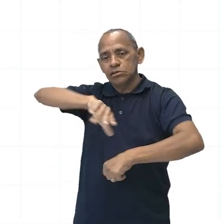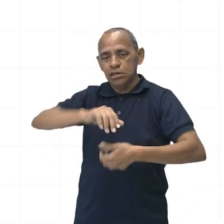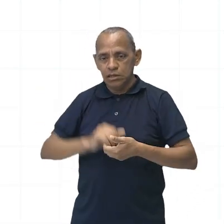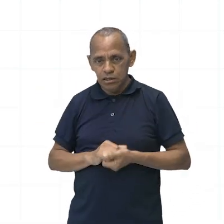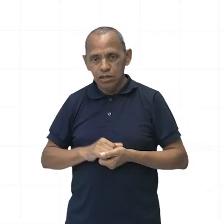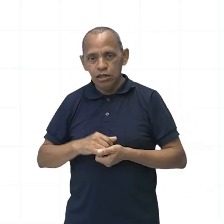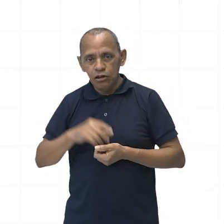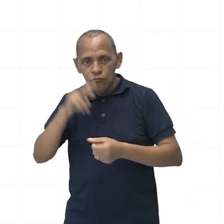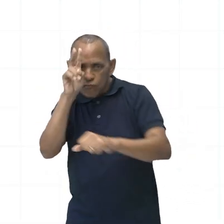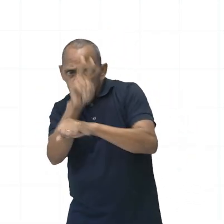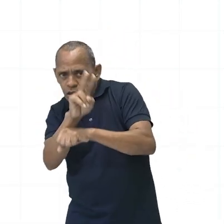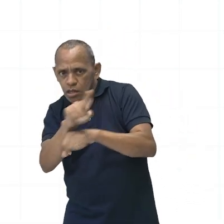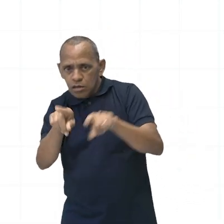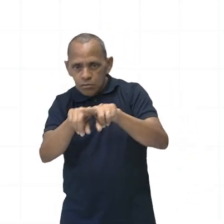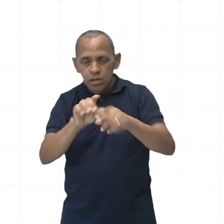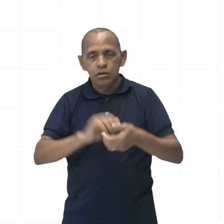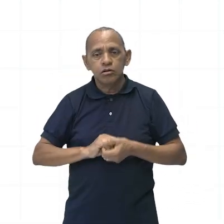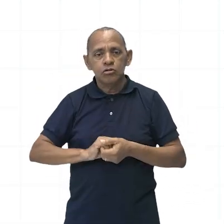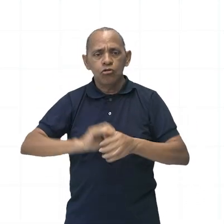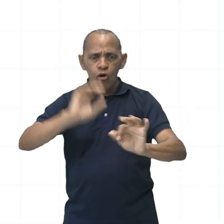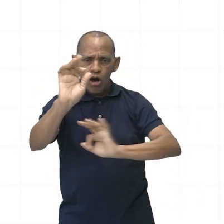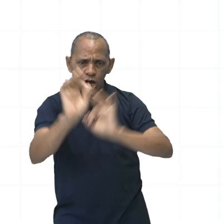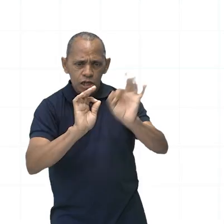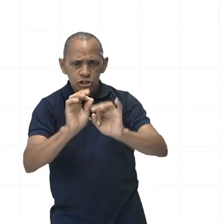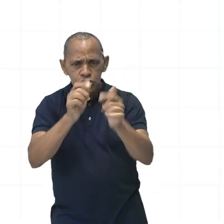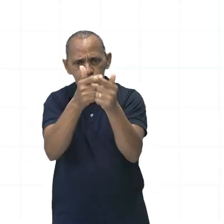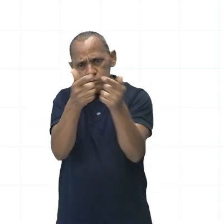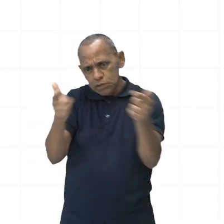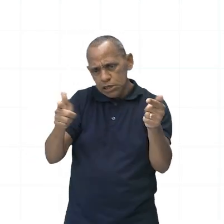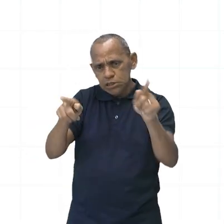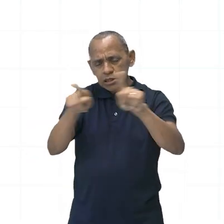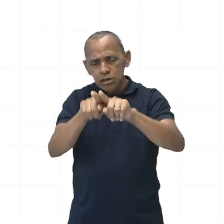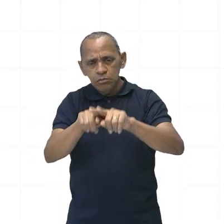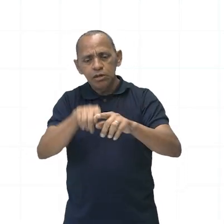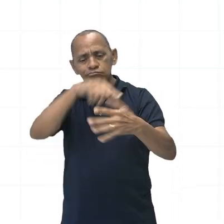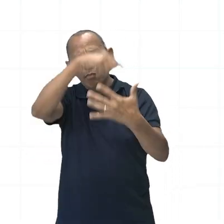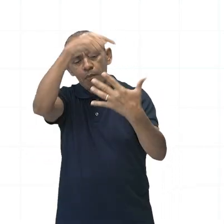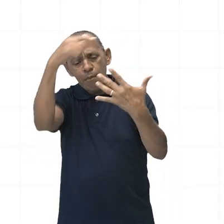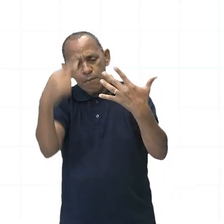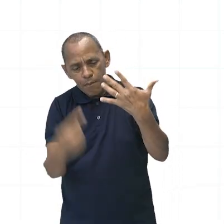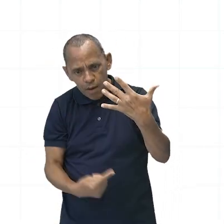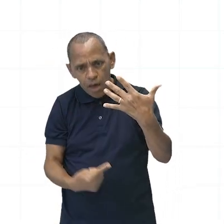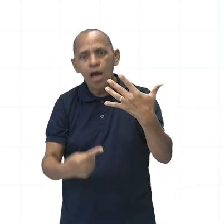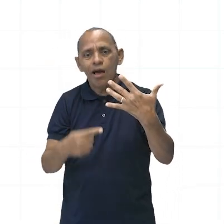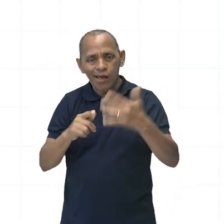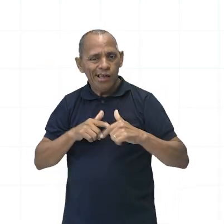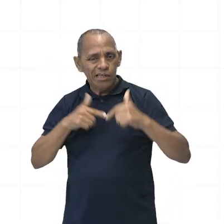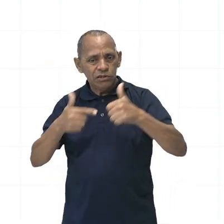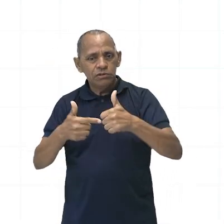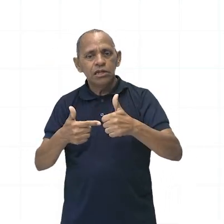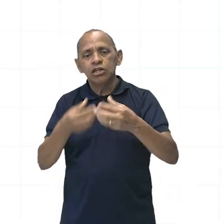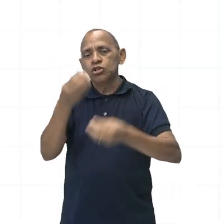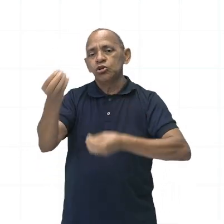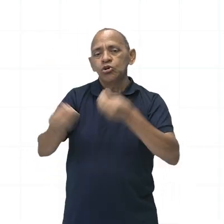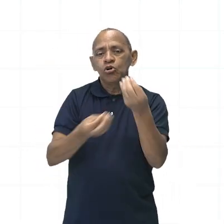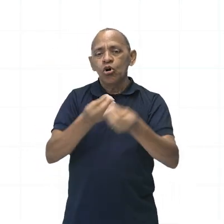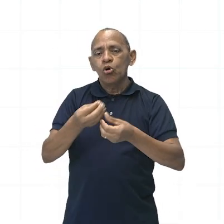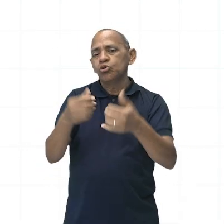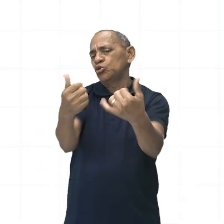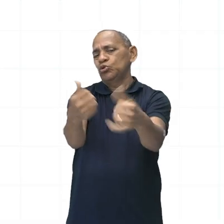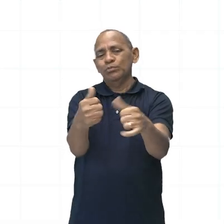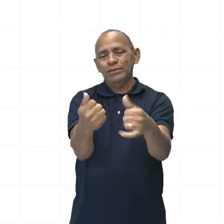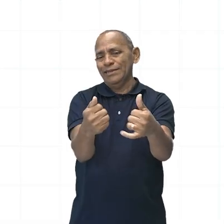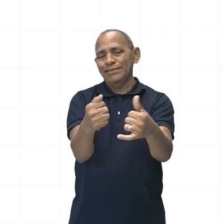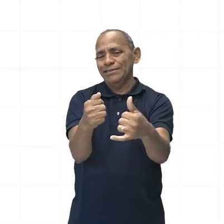ou seja, você mantém a ordem, mantém a limpeza, mantém todas as atividades de forma que não seja